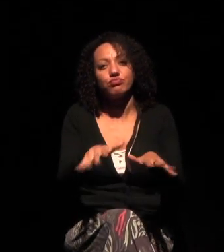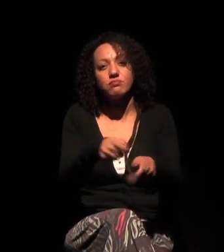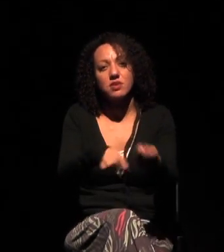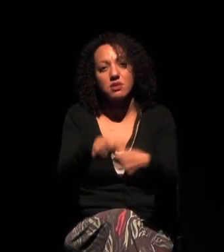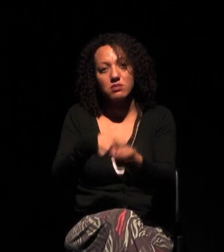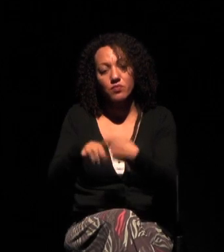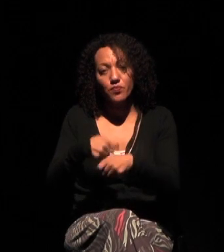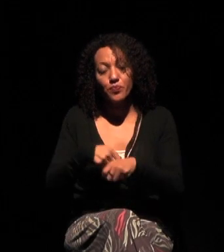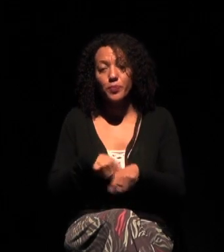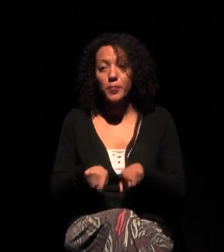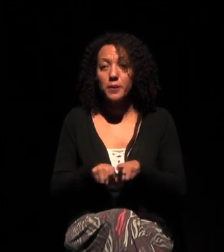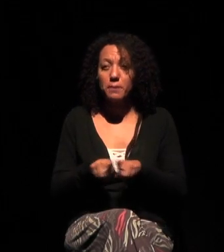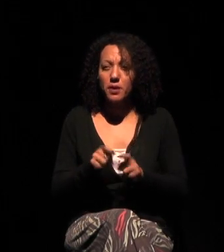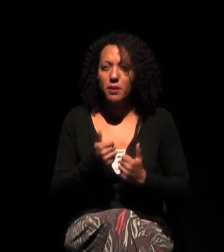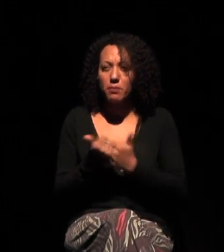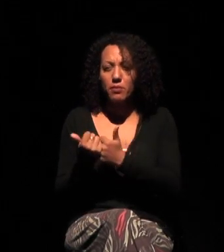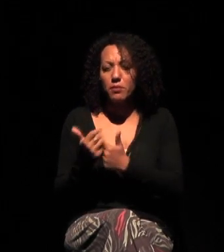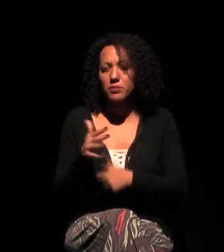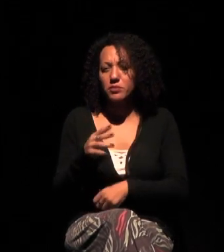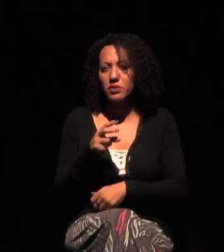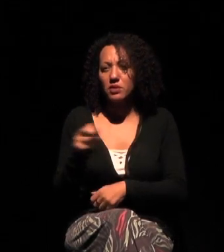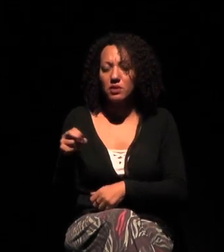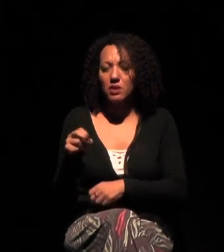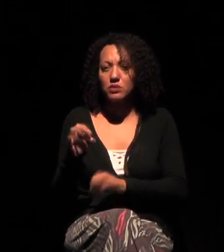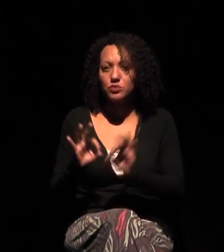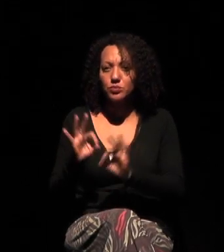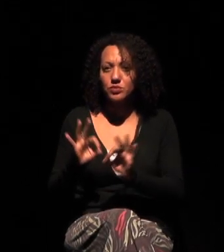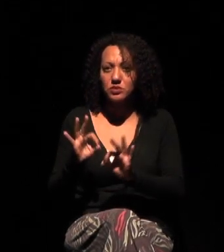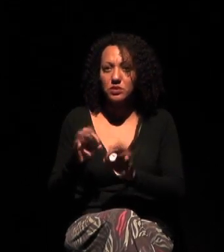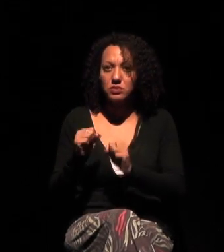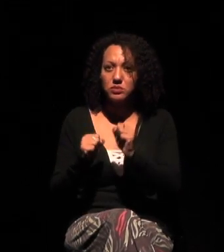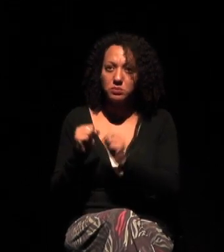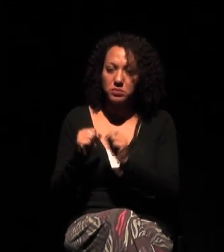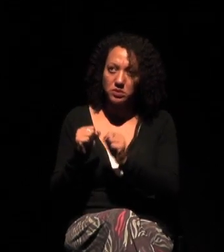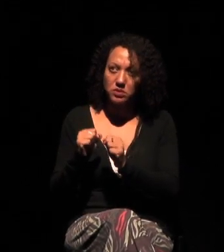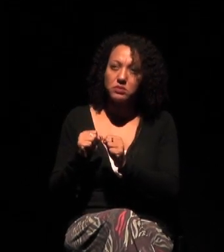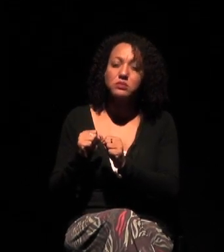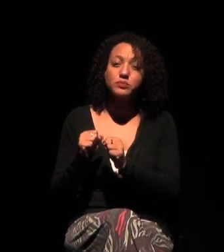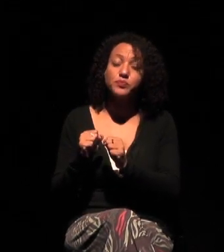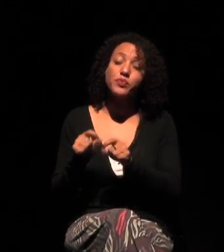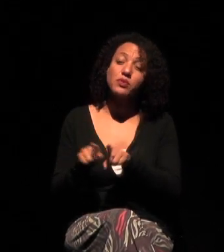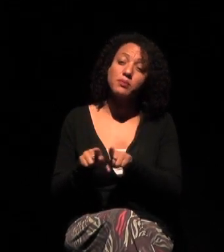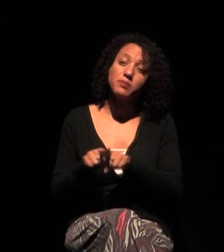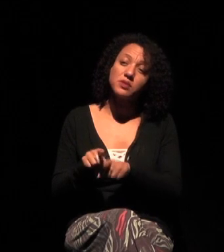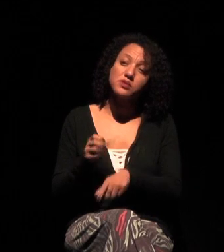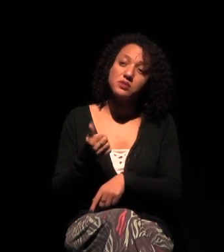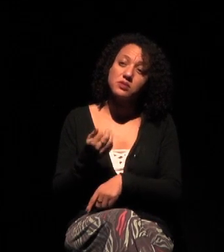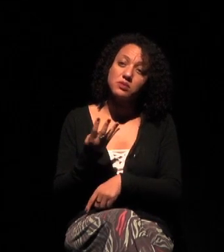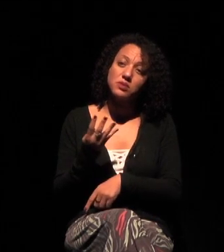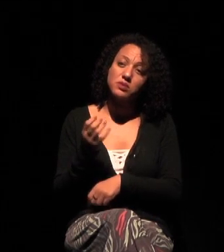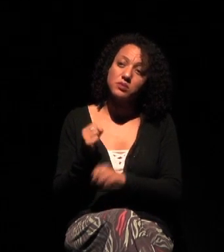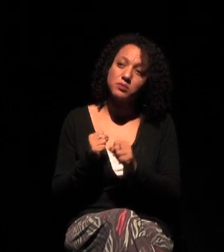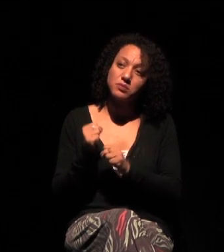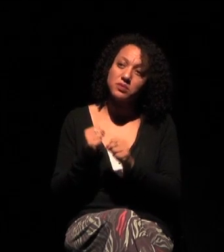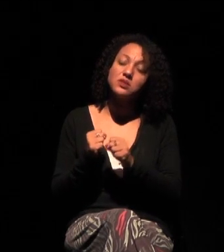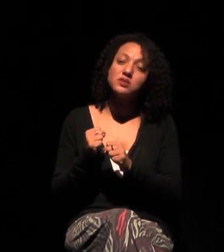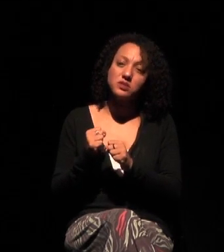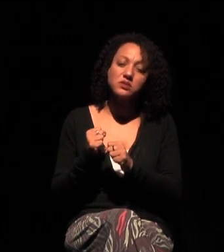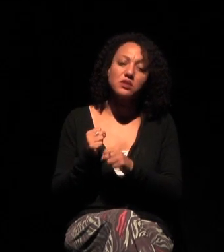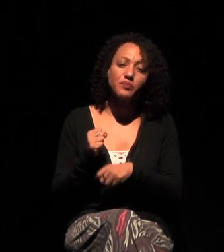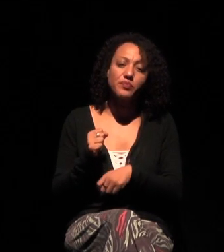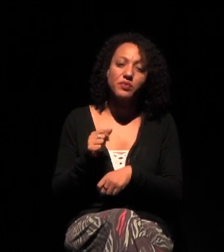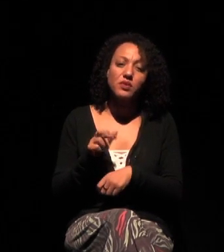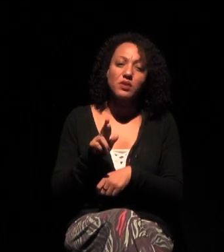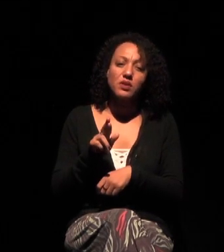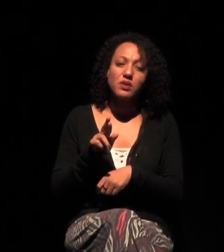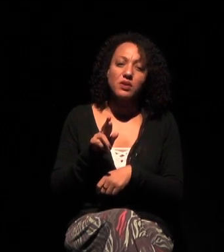rapidamente nós já apoiamos mais de 500 projetos empresariais é temos 64 empresas graduadas no mercado 64